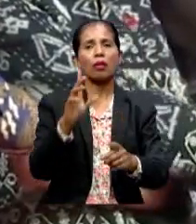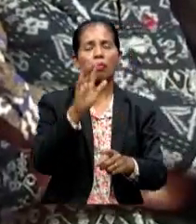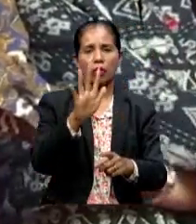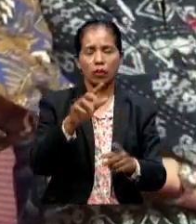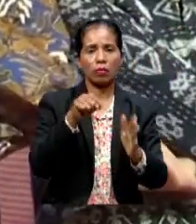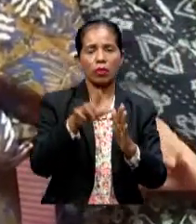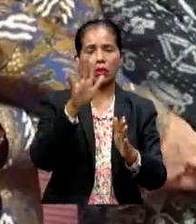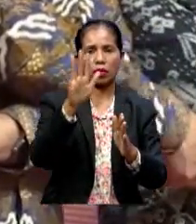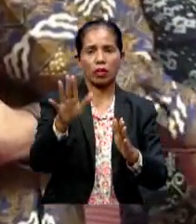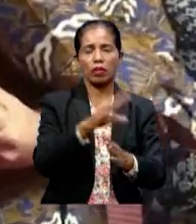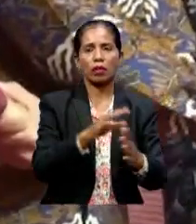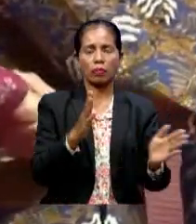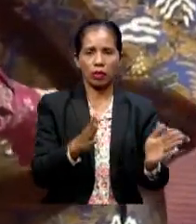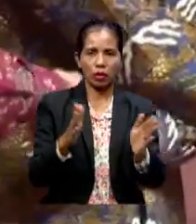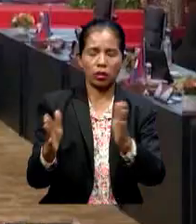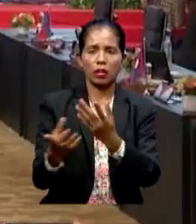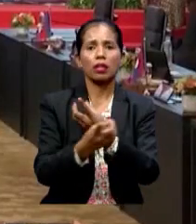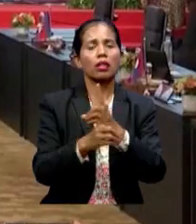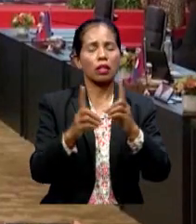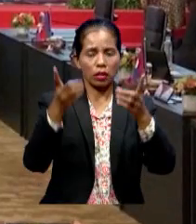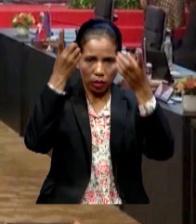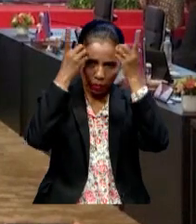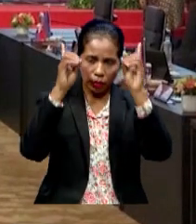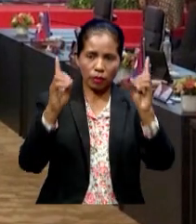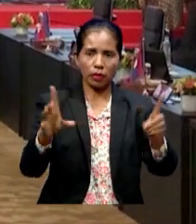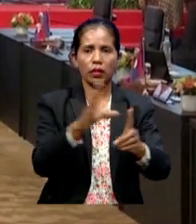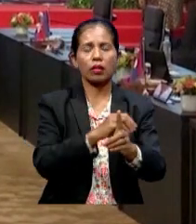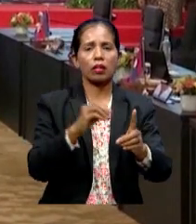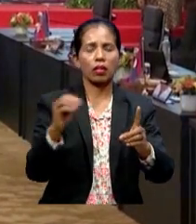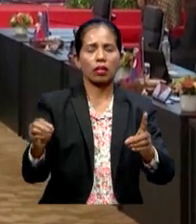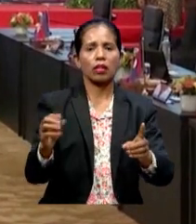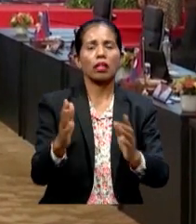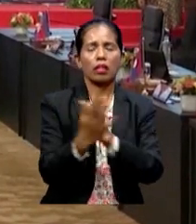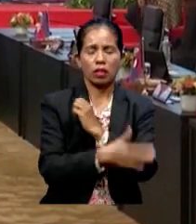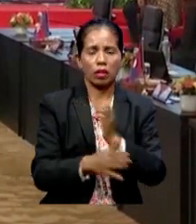a nessa único processo diplomático a to alcança paz e a Myanmar e